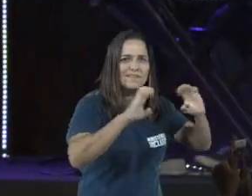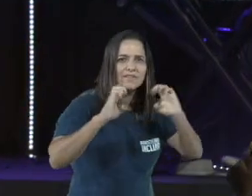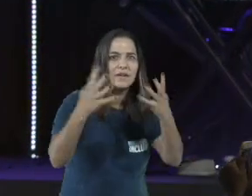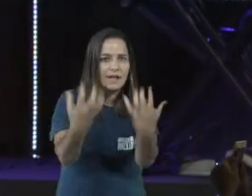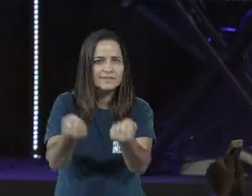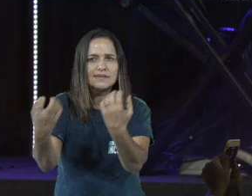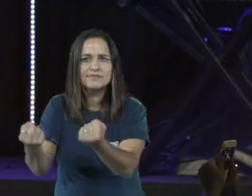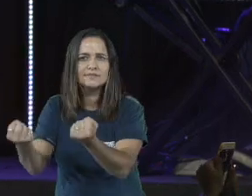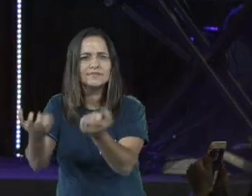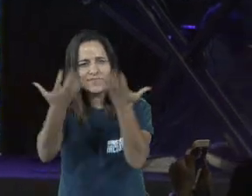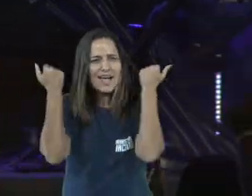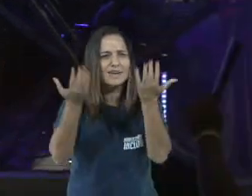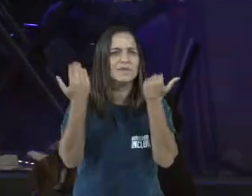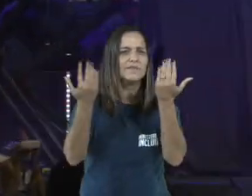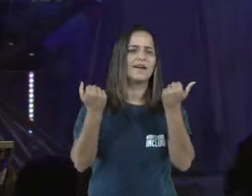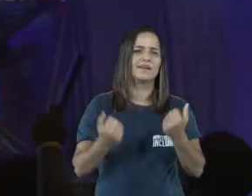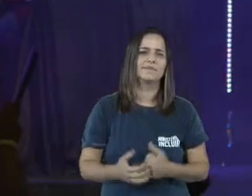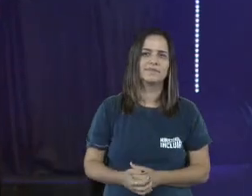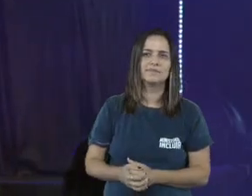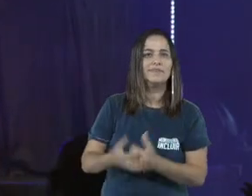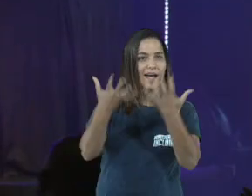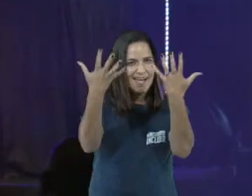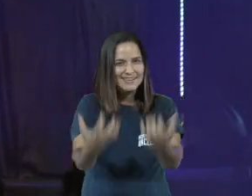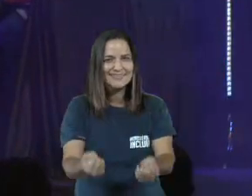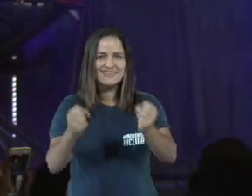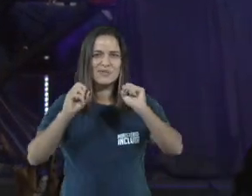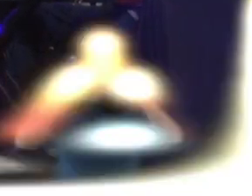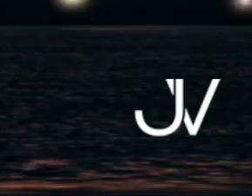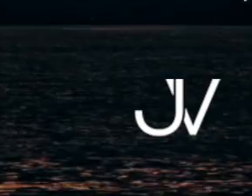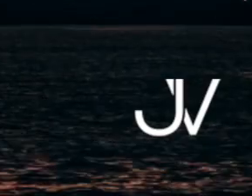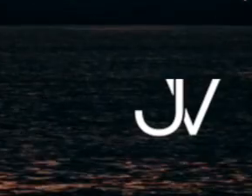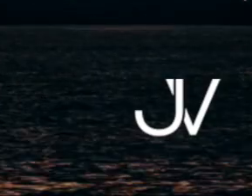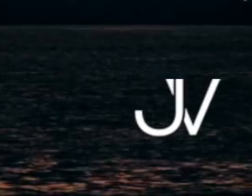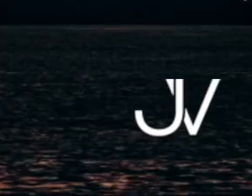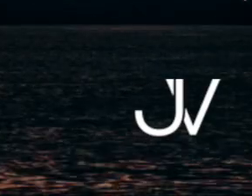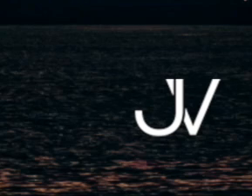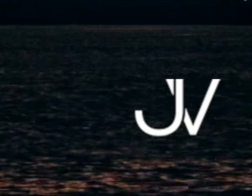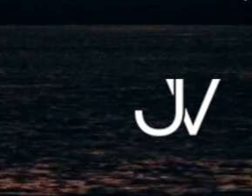e aí vamos lá então Dona vou fazer isso